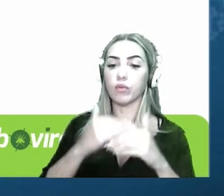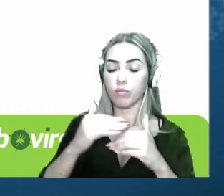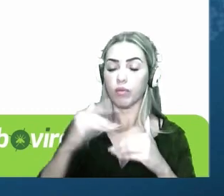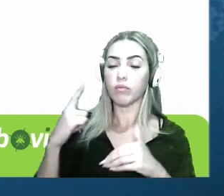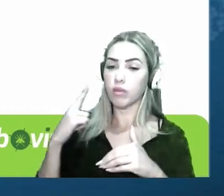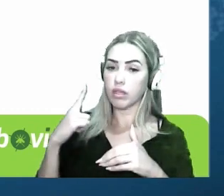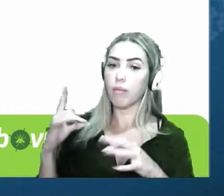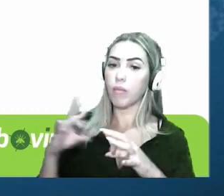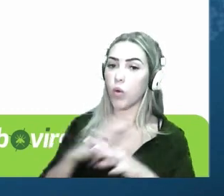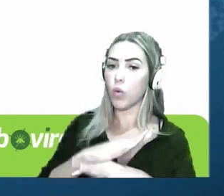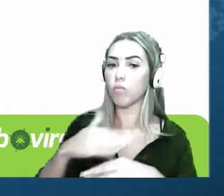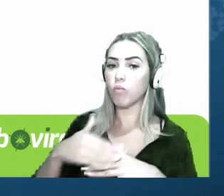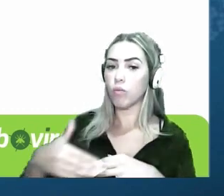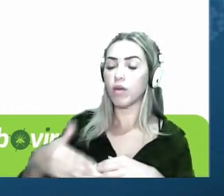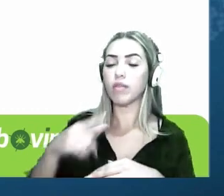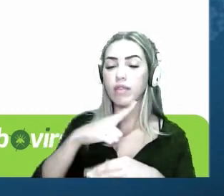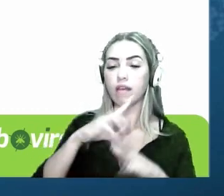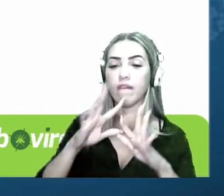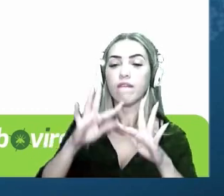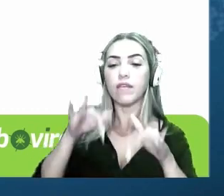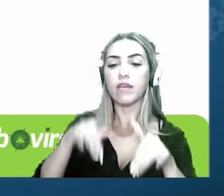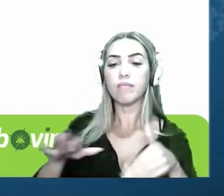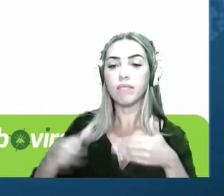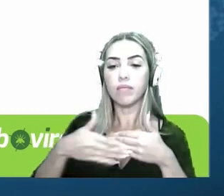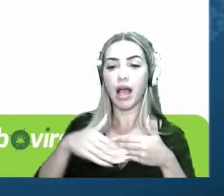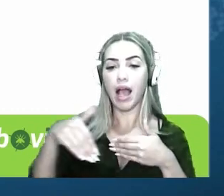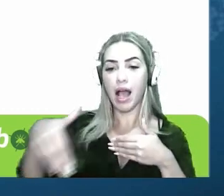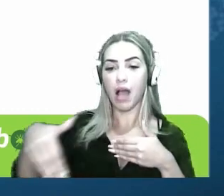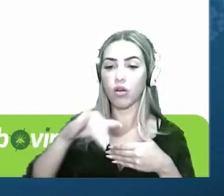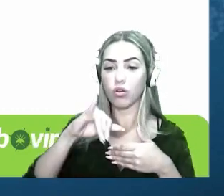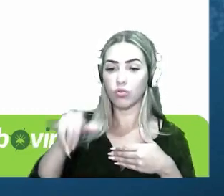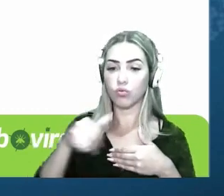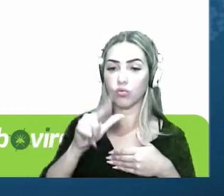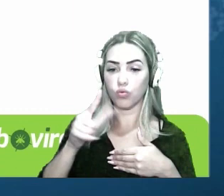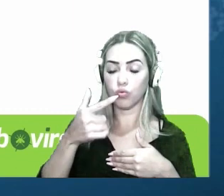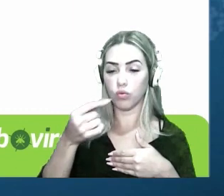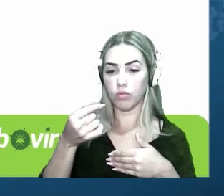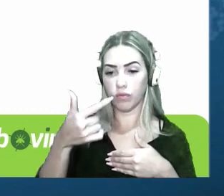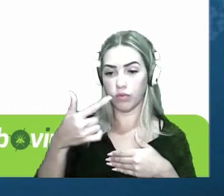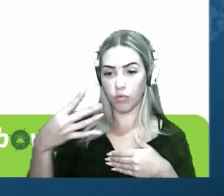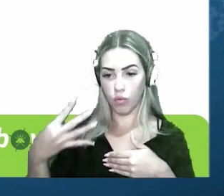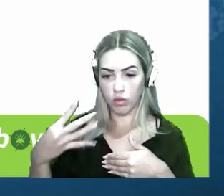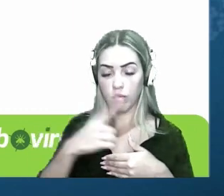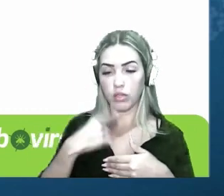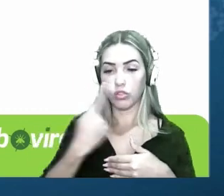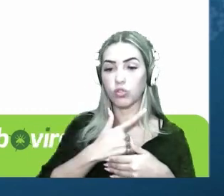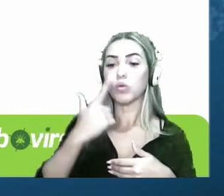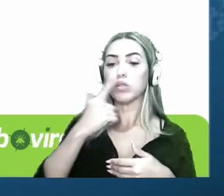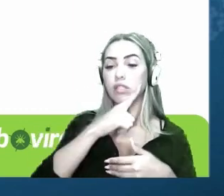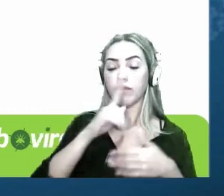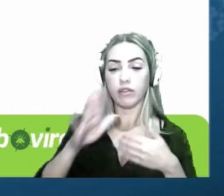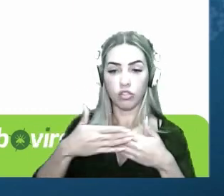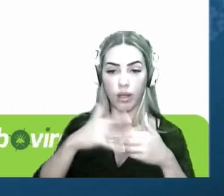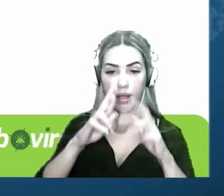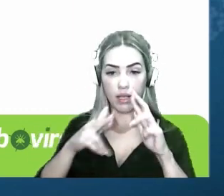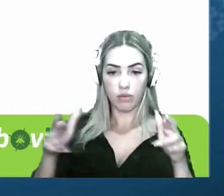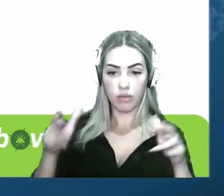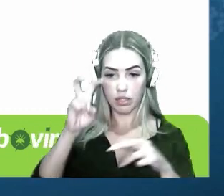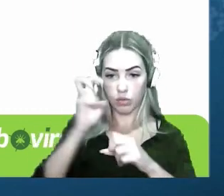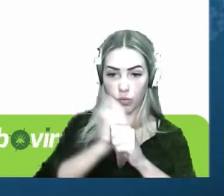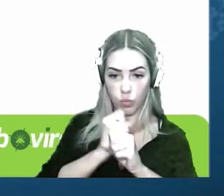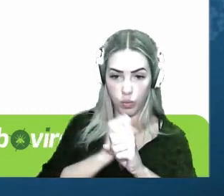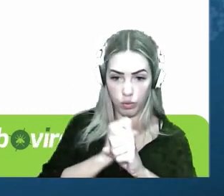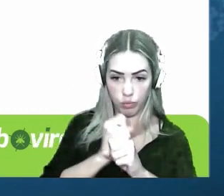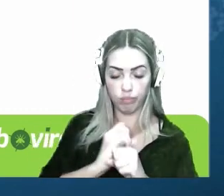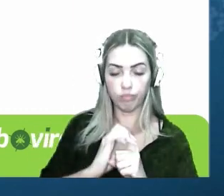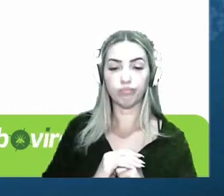tem a previsão do término do segmento agora em julho de 2024, para a gente conseguir fechar os resultados de 5 anos. Né. Um ponto